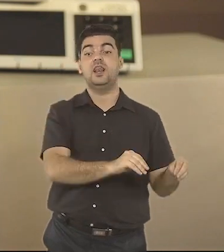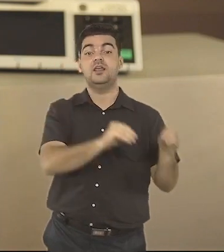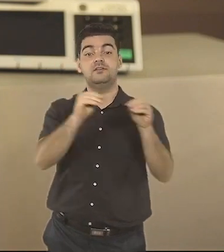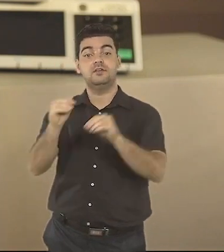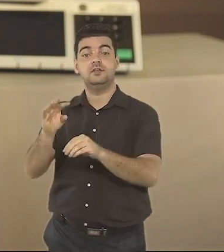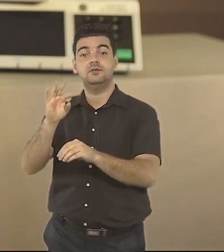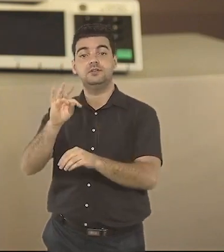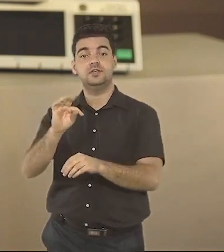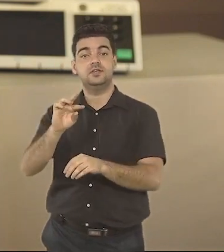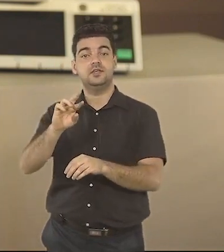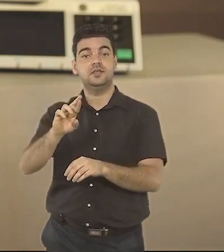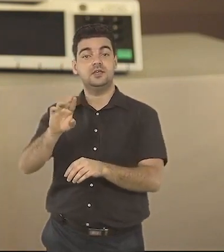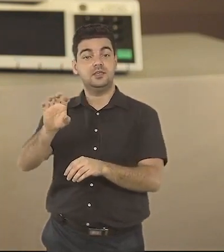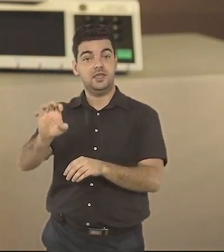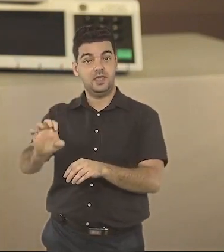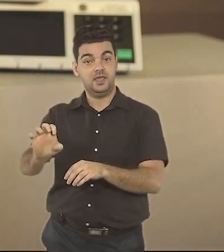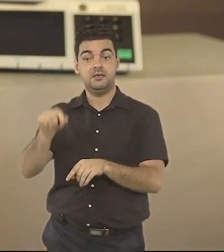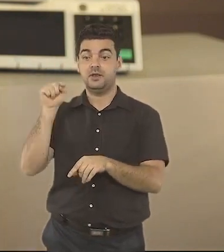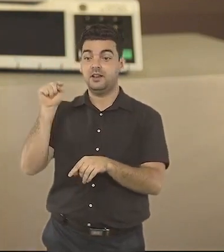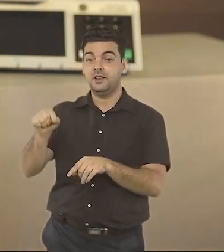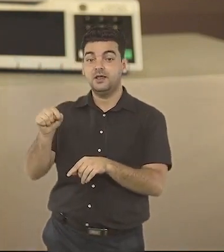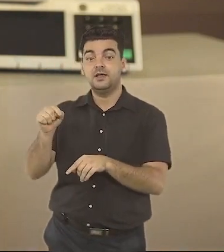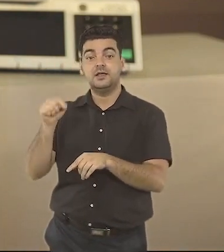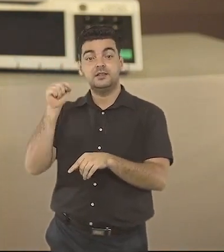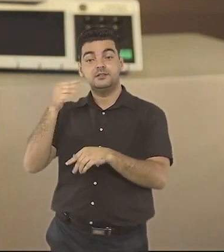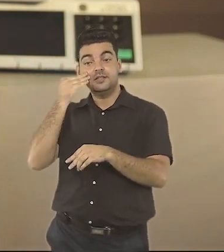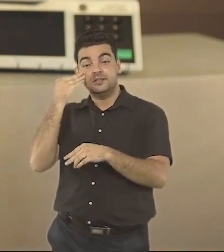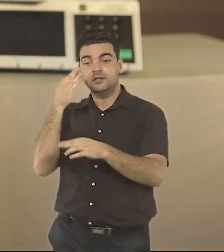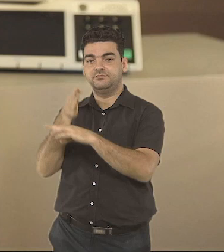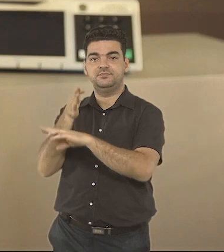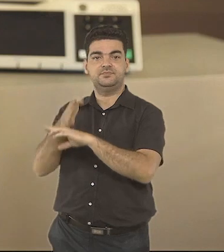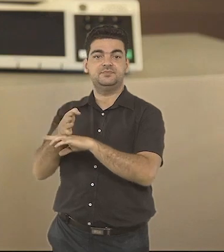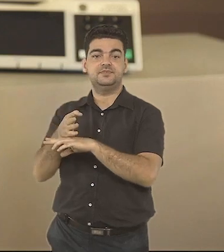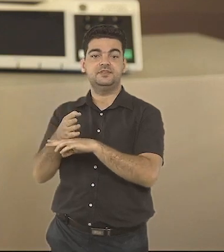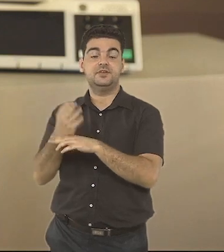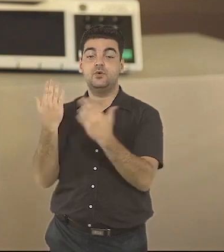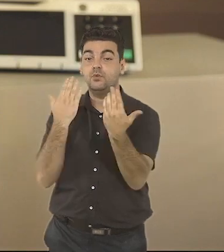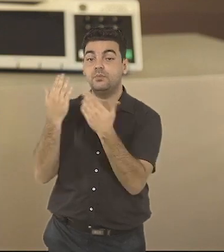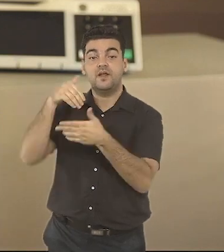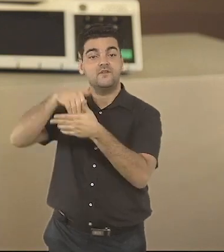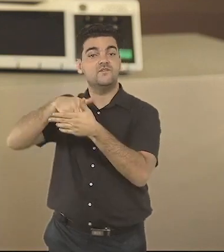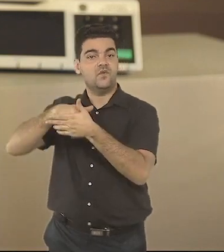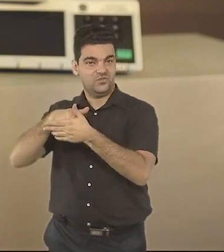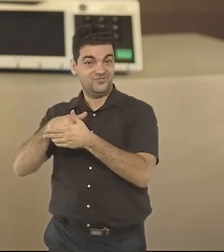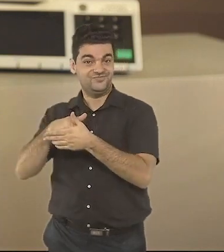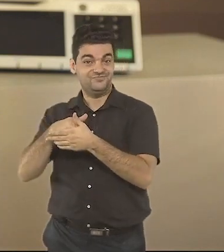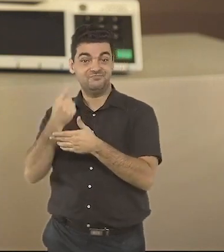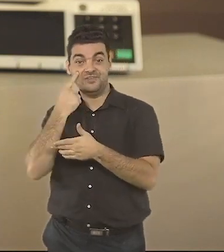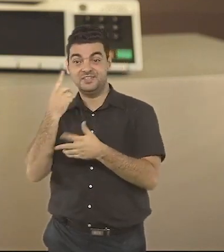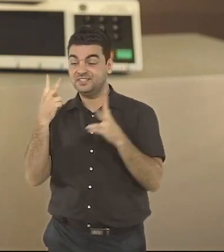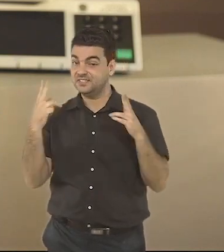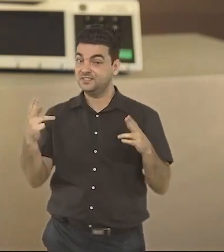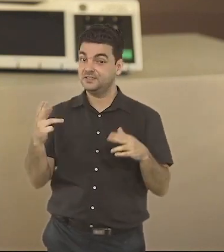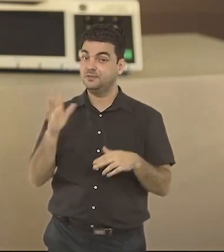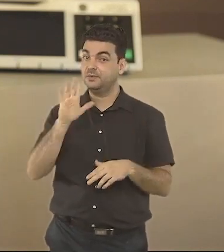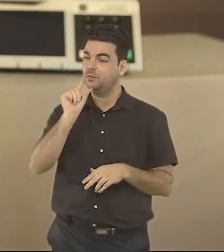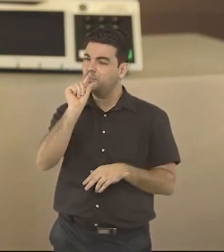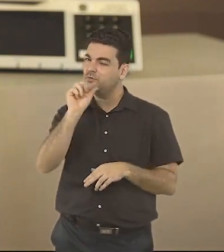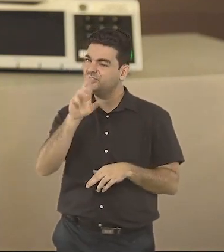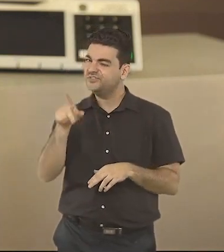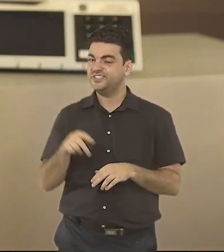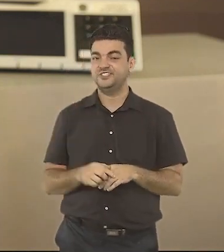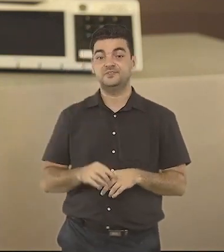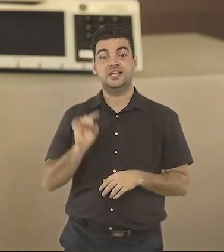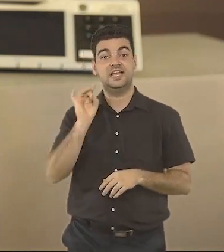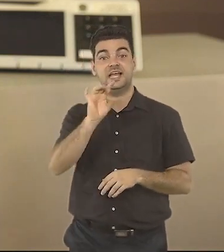levadas à sede do tribunal para, em evento público, simular uma eleição verdadeira, com uma diferença: